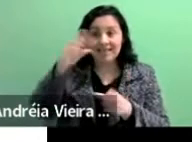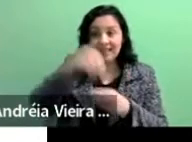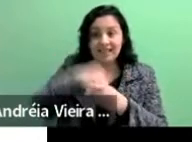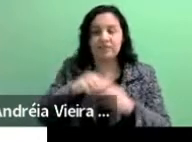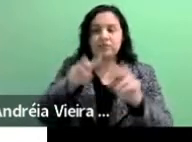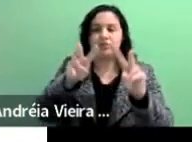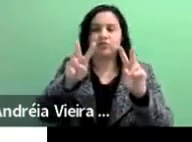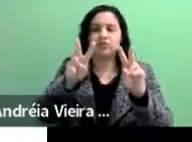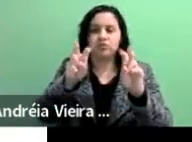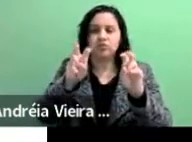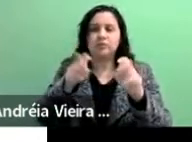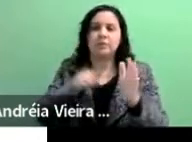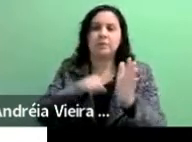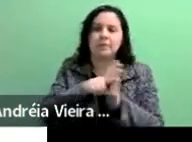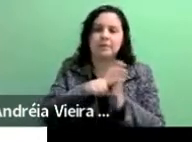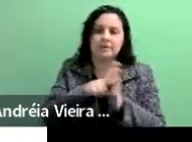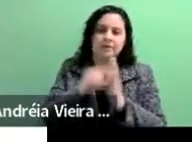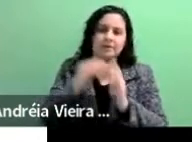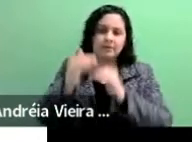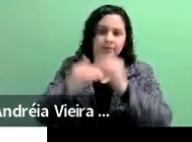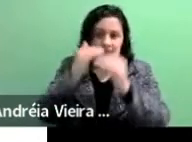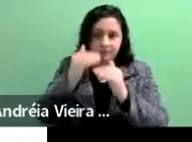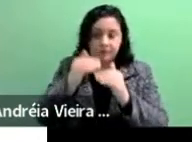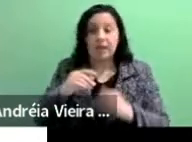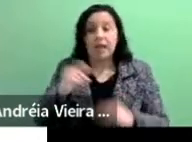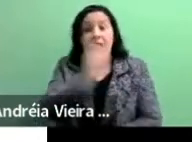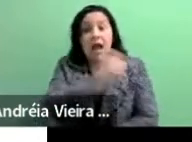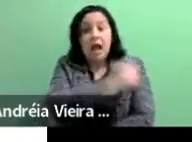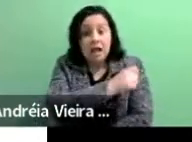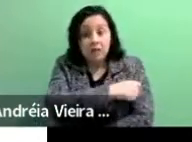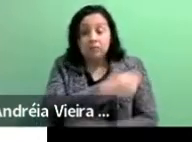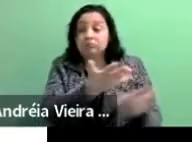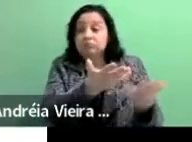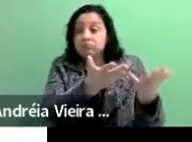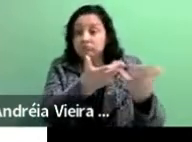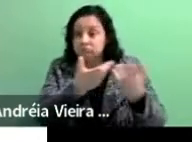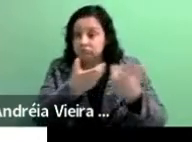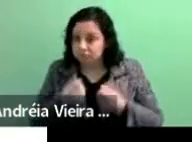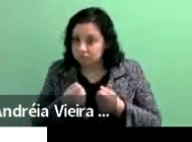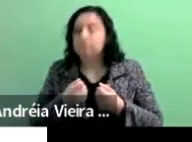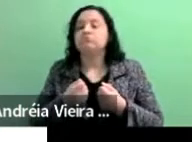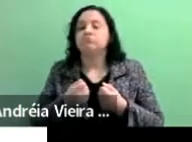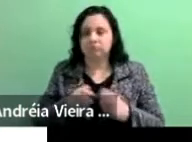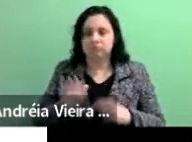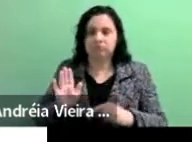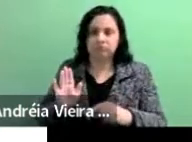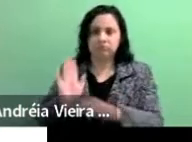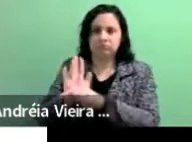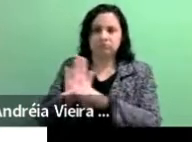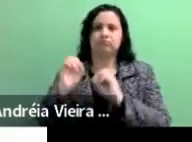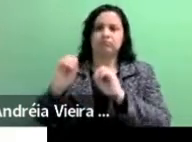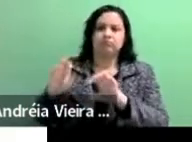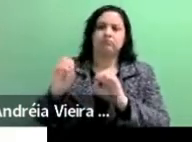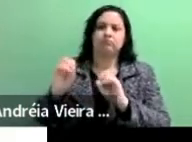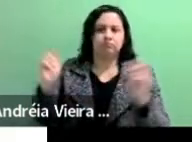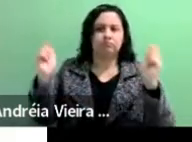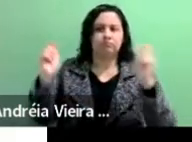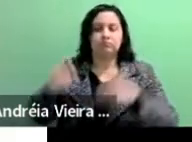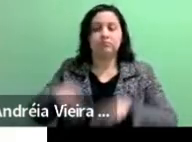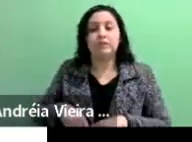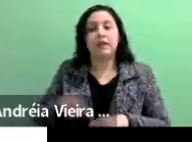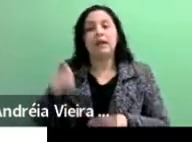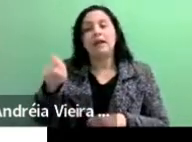você traz esse aluno para negociar com a empresa, trabalhar em equipe, então ele vai sendo capacitado em habilidade socioemocional, além